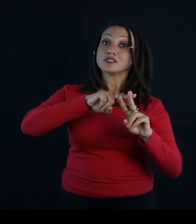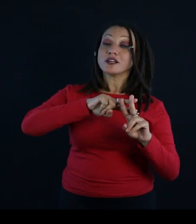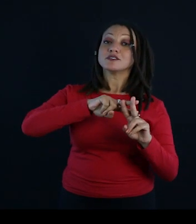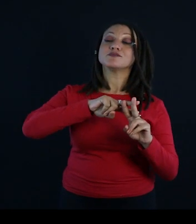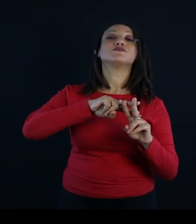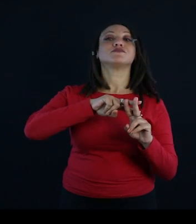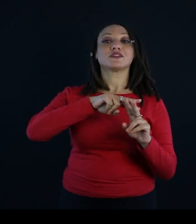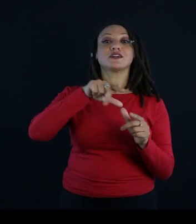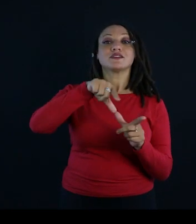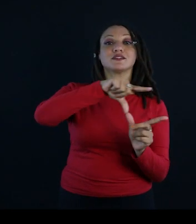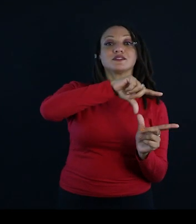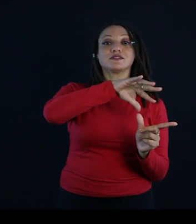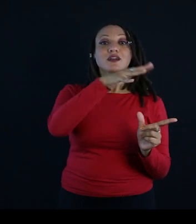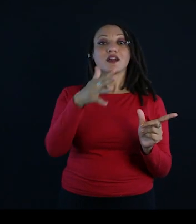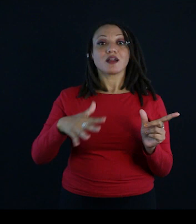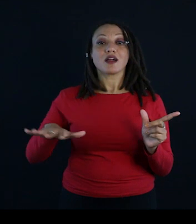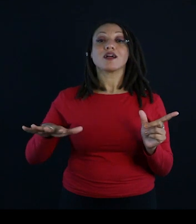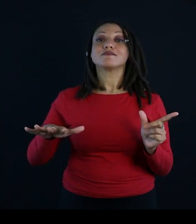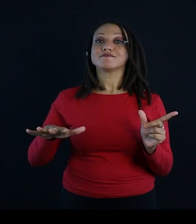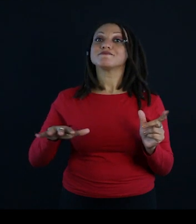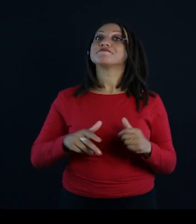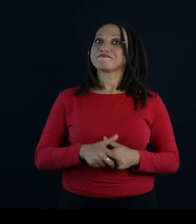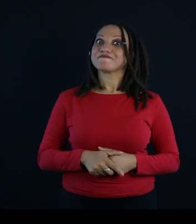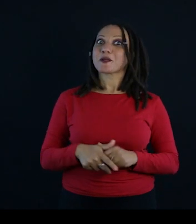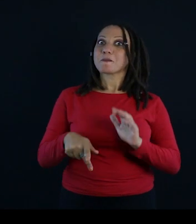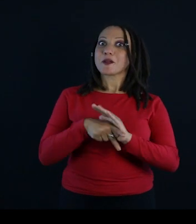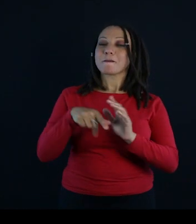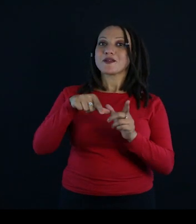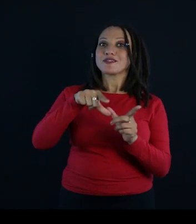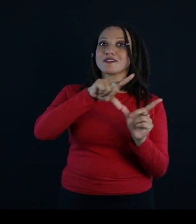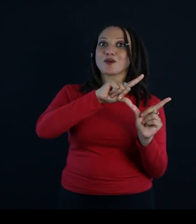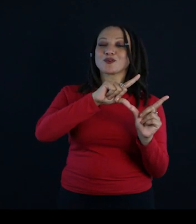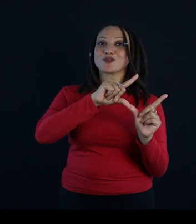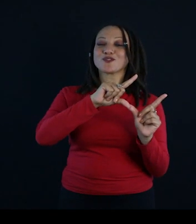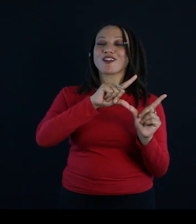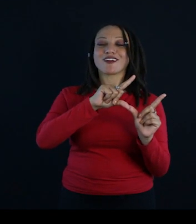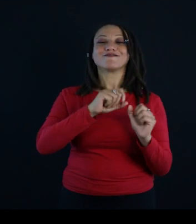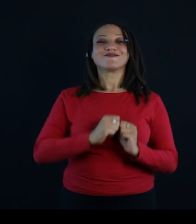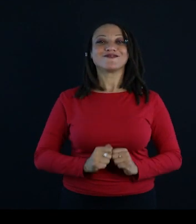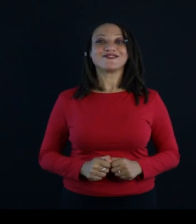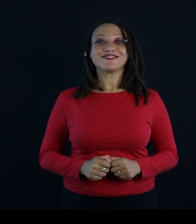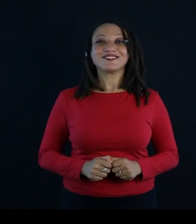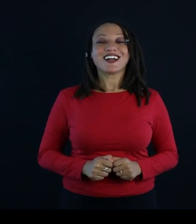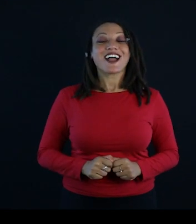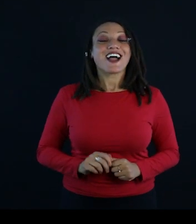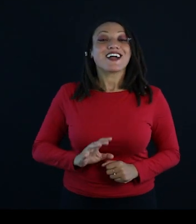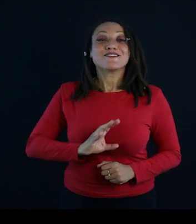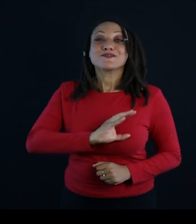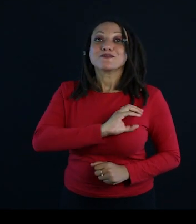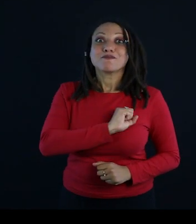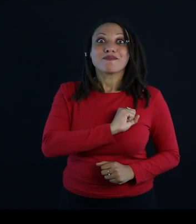redes sociais com a hashtag IC para crianças, IC maiúsculo de Itaú Cultural para crianças,